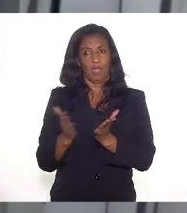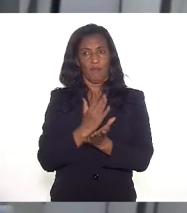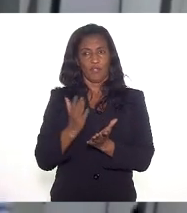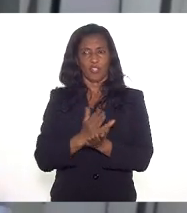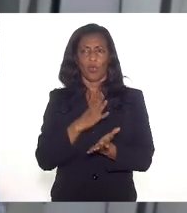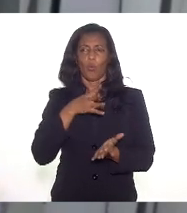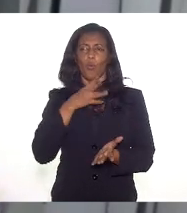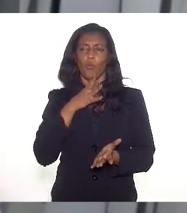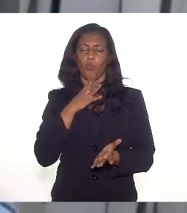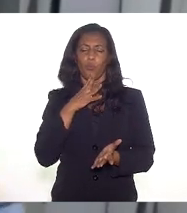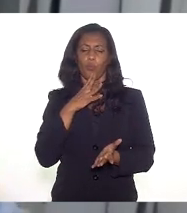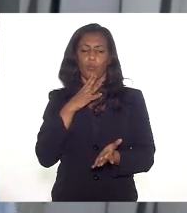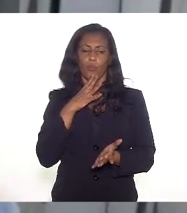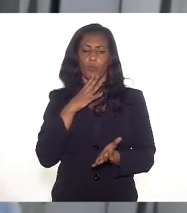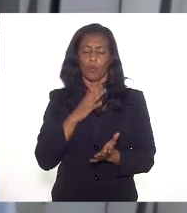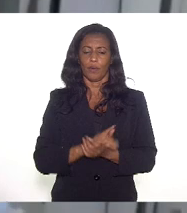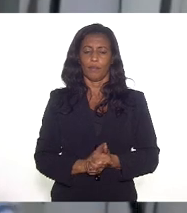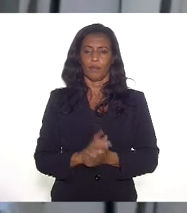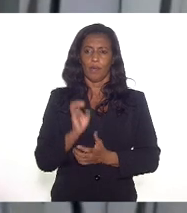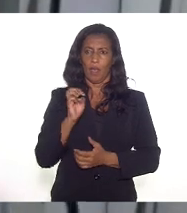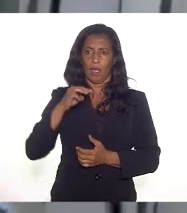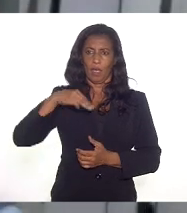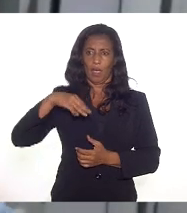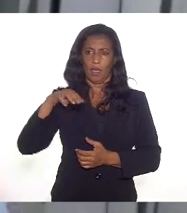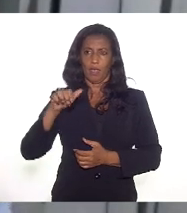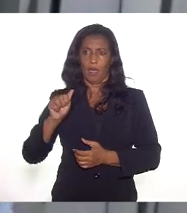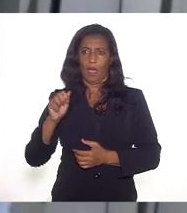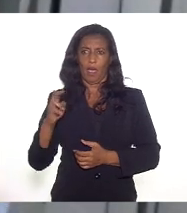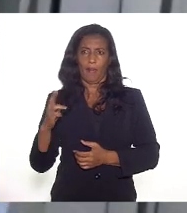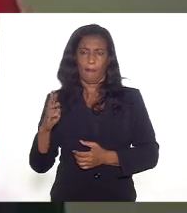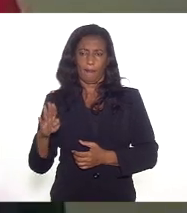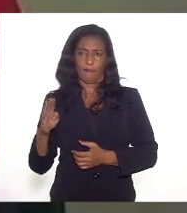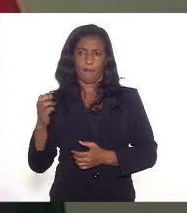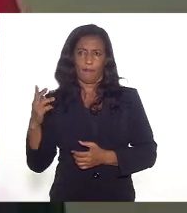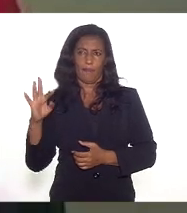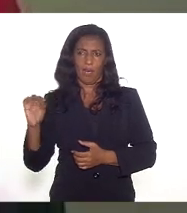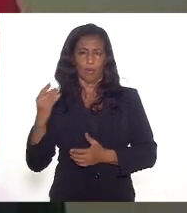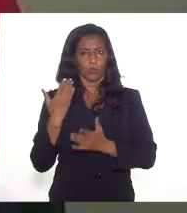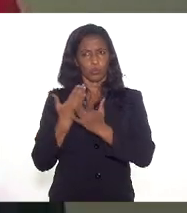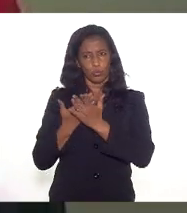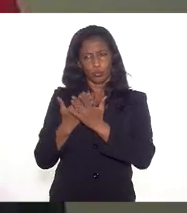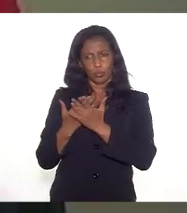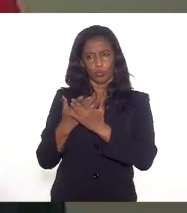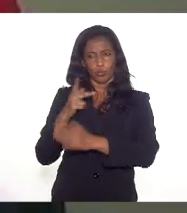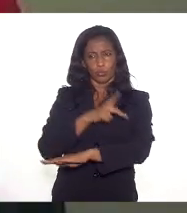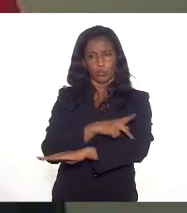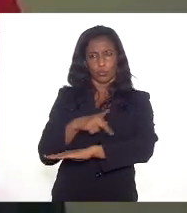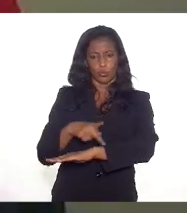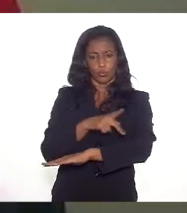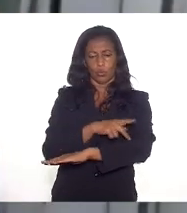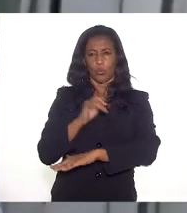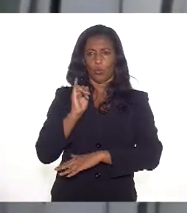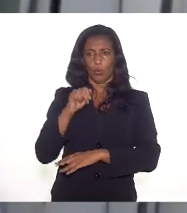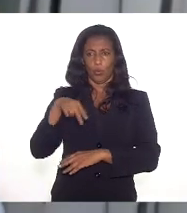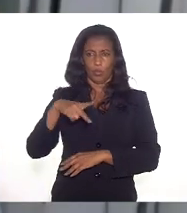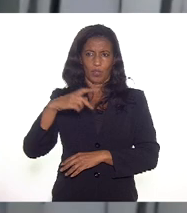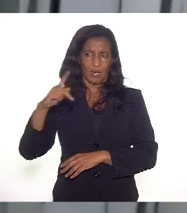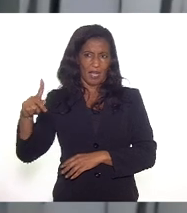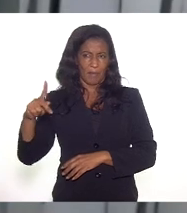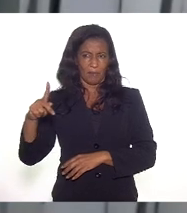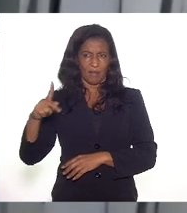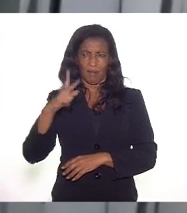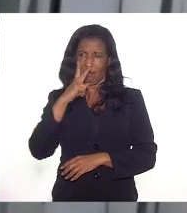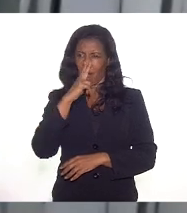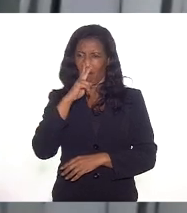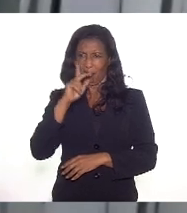conhecidas, como a revista Em Aberto, como a revista Brasileira de Estudos Pedagógicos, o INEP está